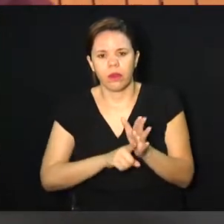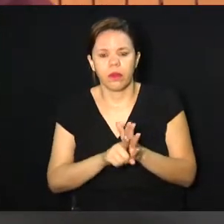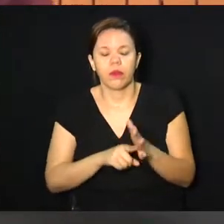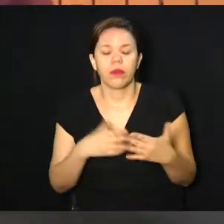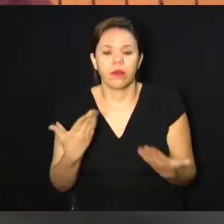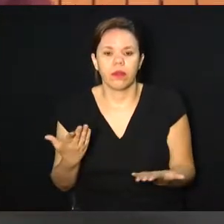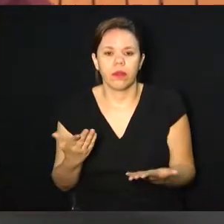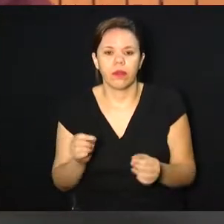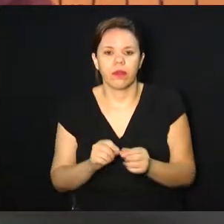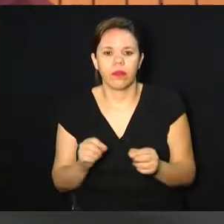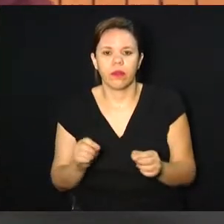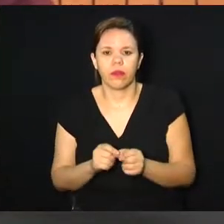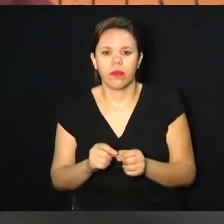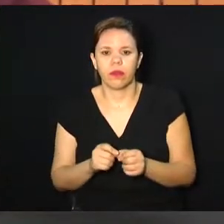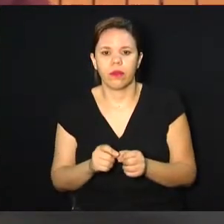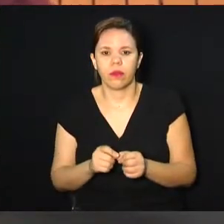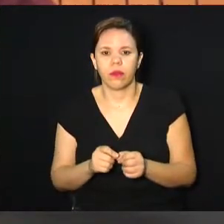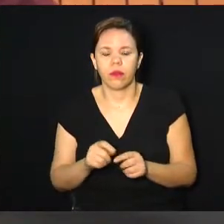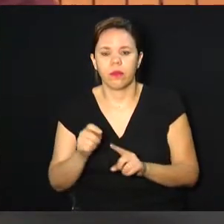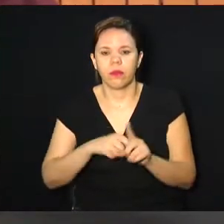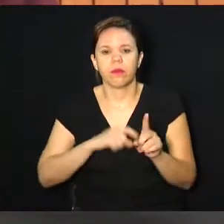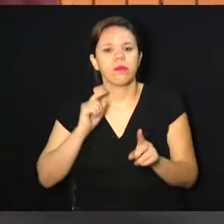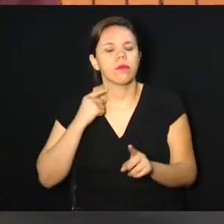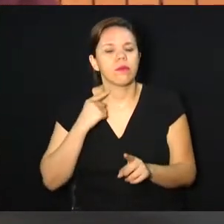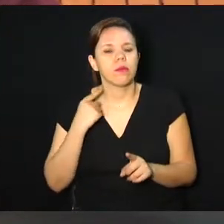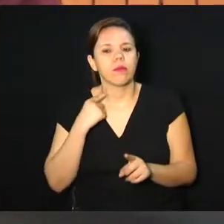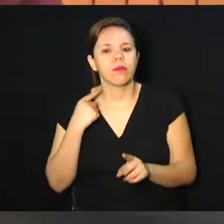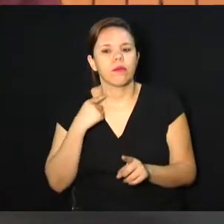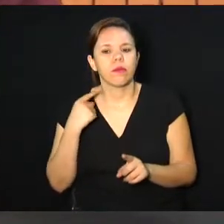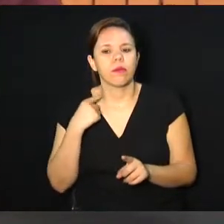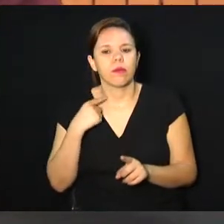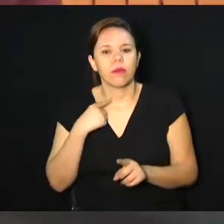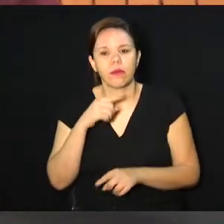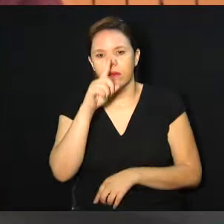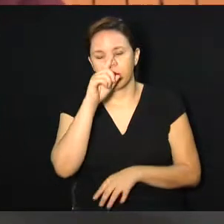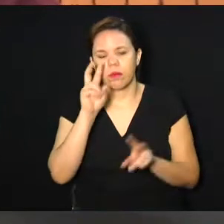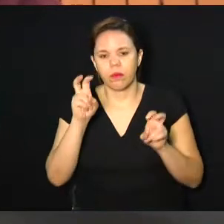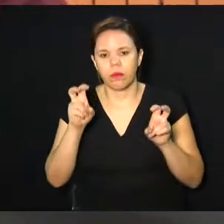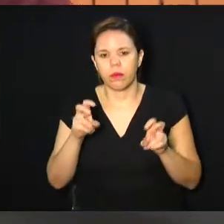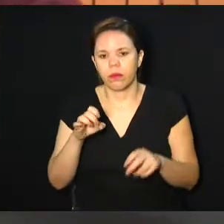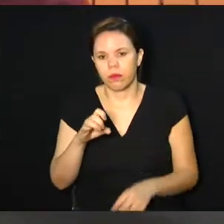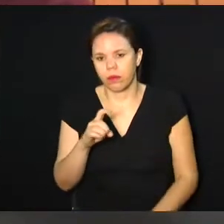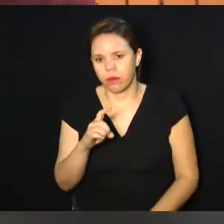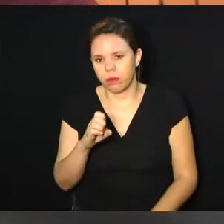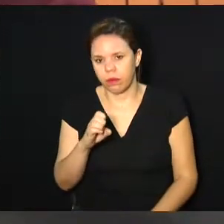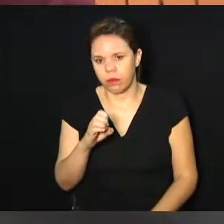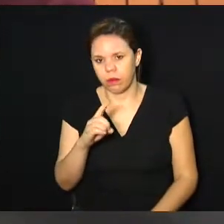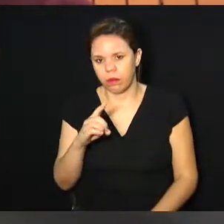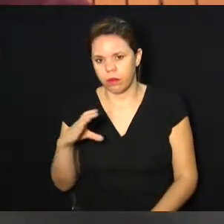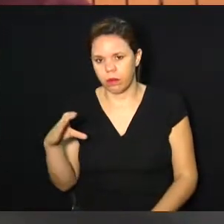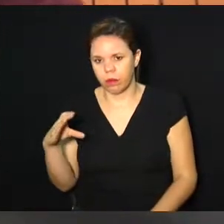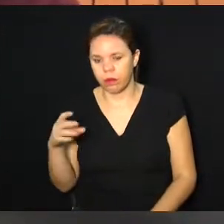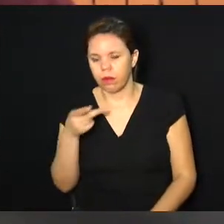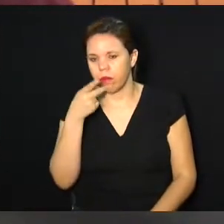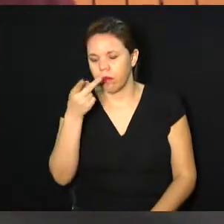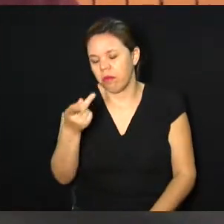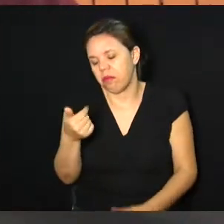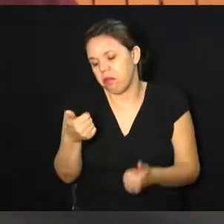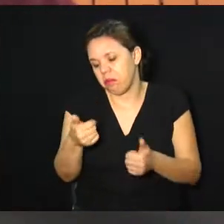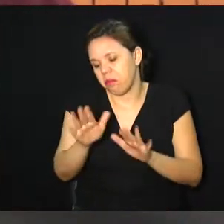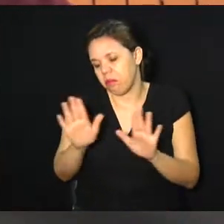que foi também no Maio Amarelo, que a INDEC também faz campanhas que diz que está tudo bem, tal, mas não toca nos